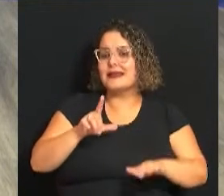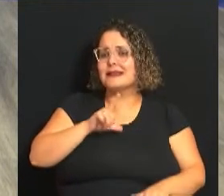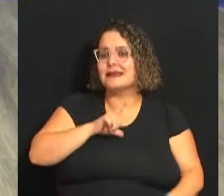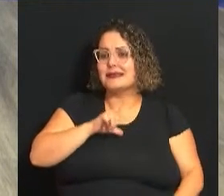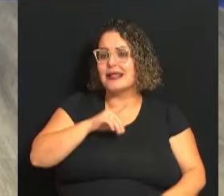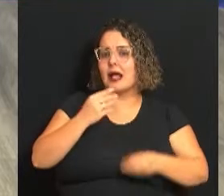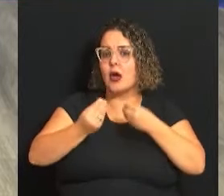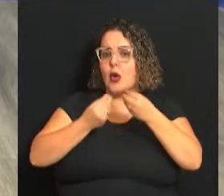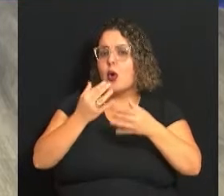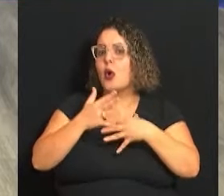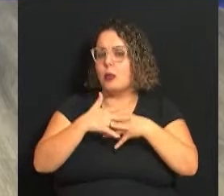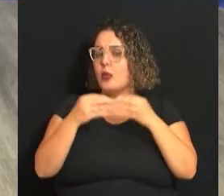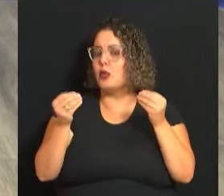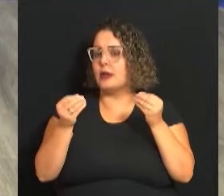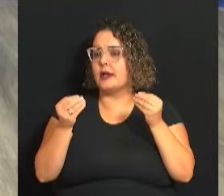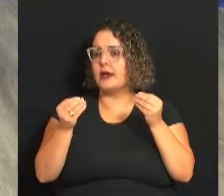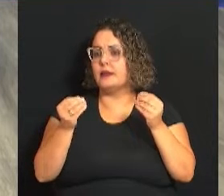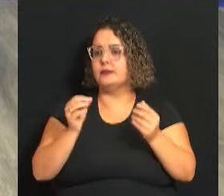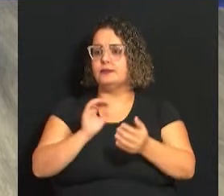cura, doutor?